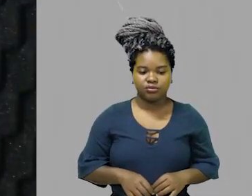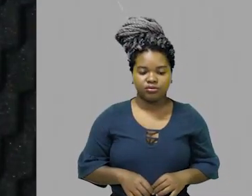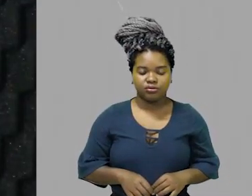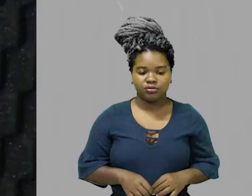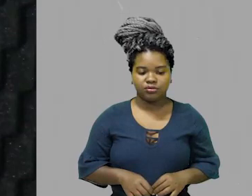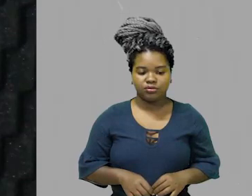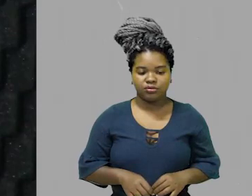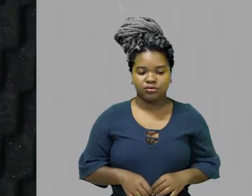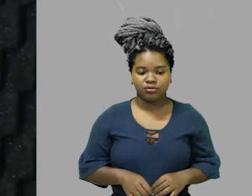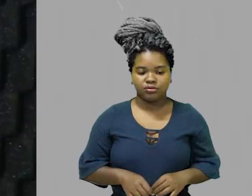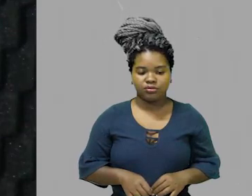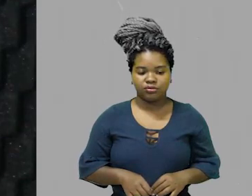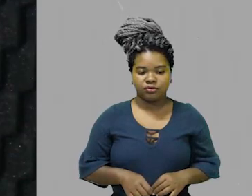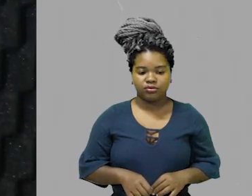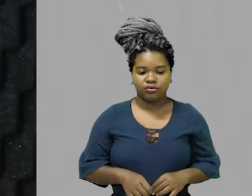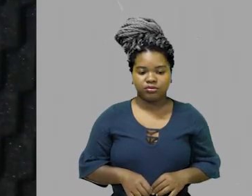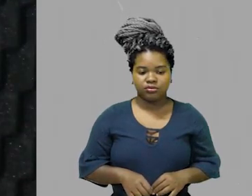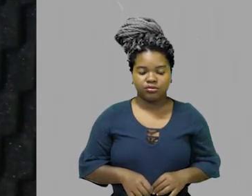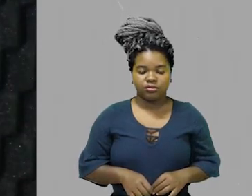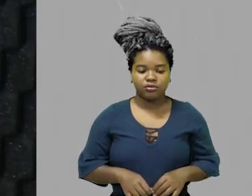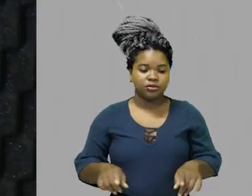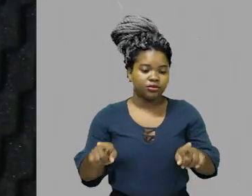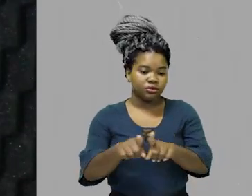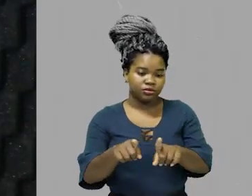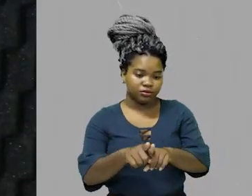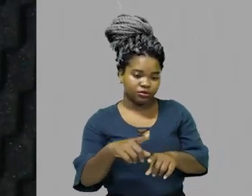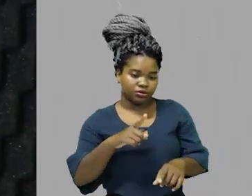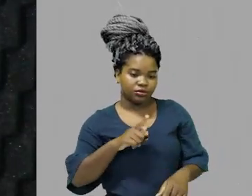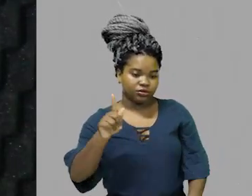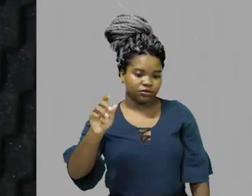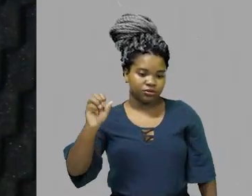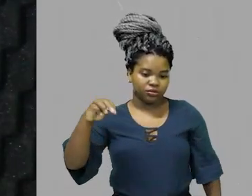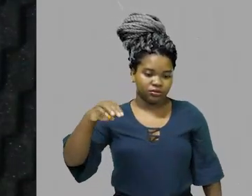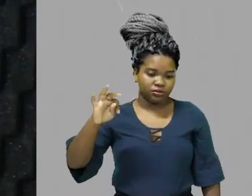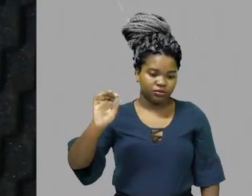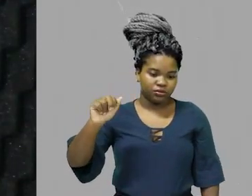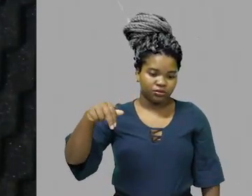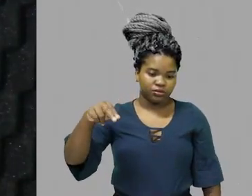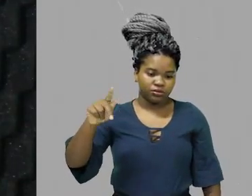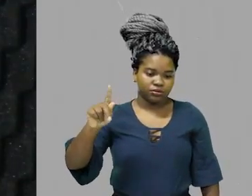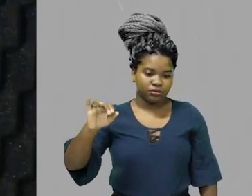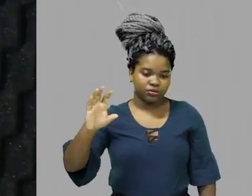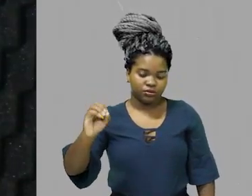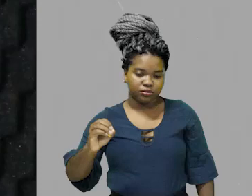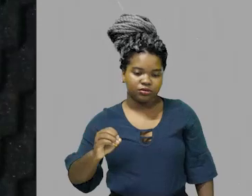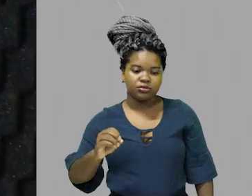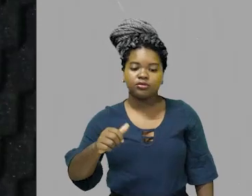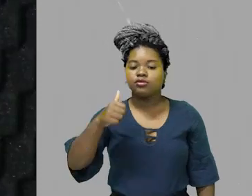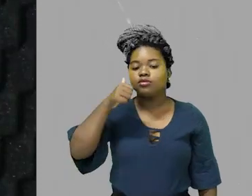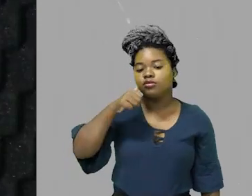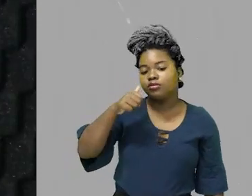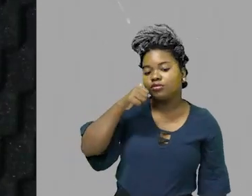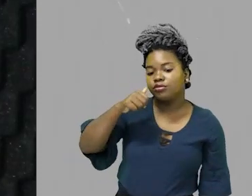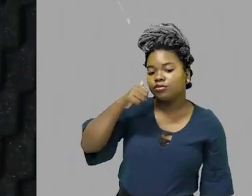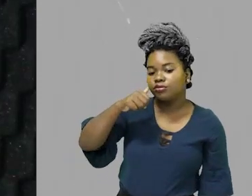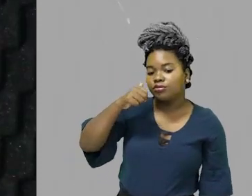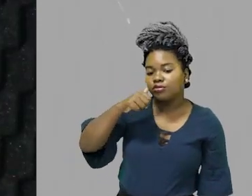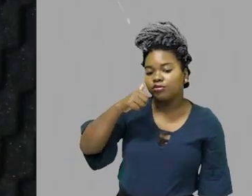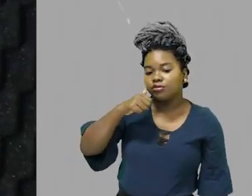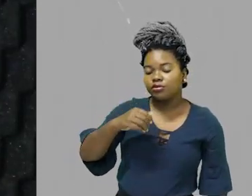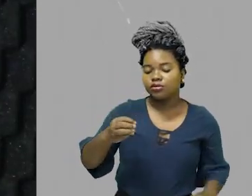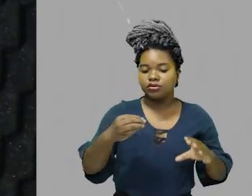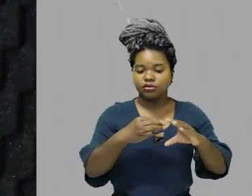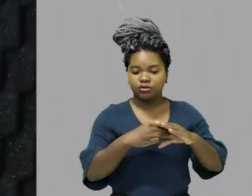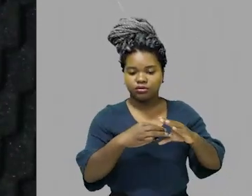geral das plantas. As plantas, elas têm gametângio feminino revestido por células